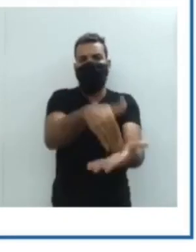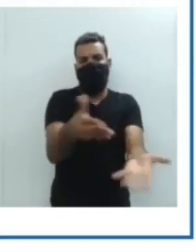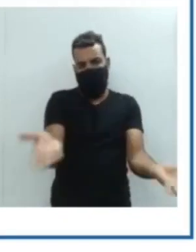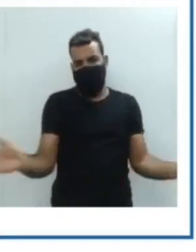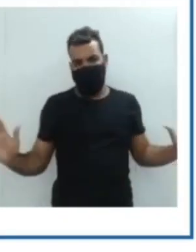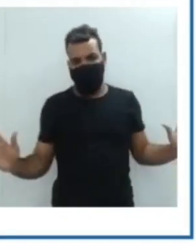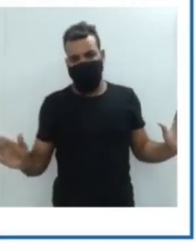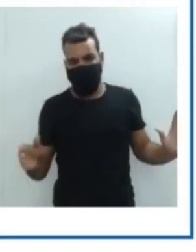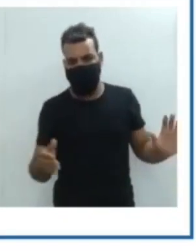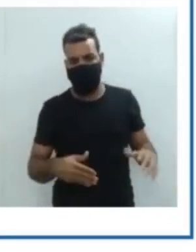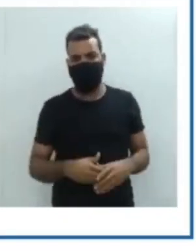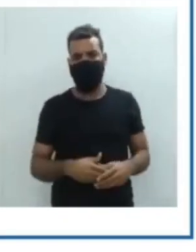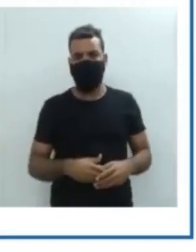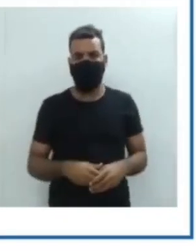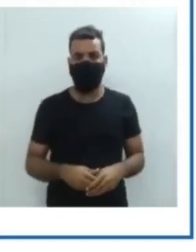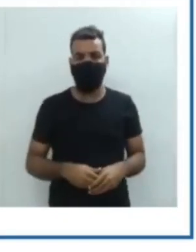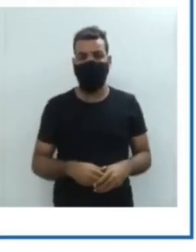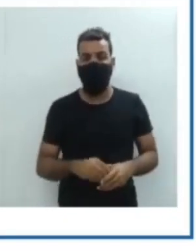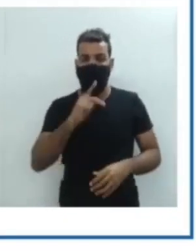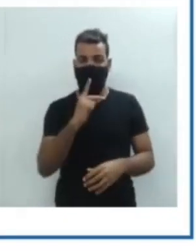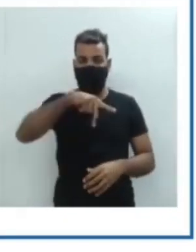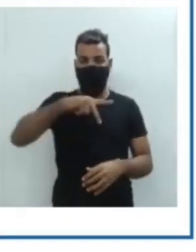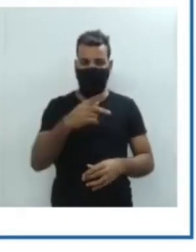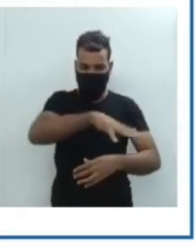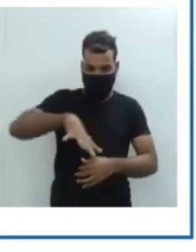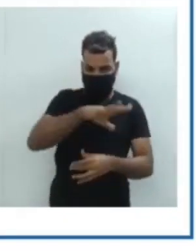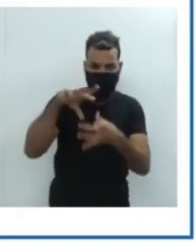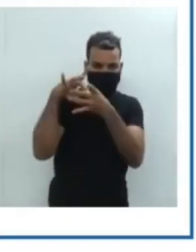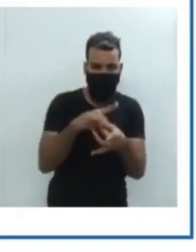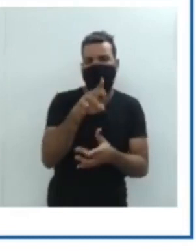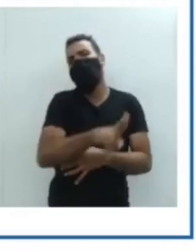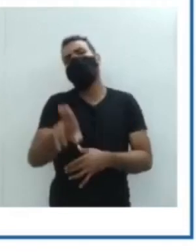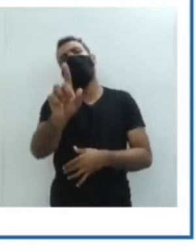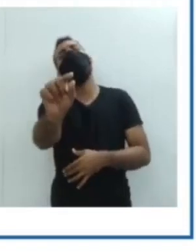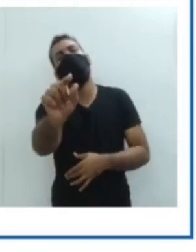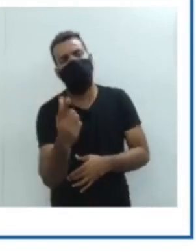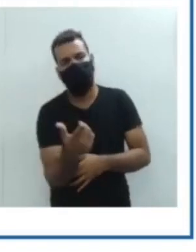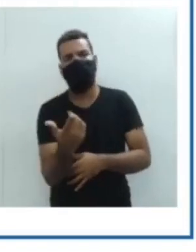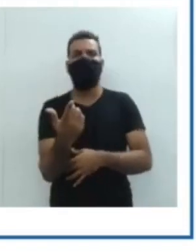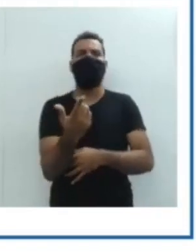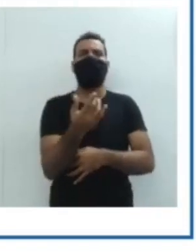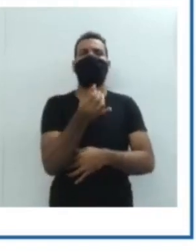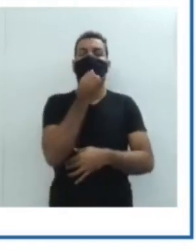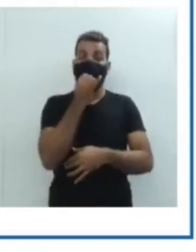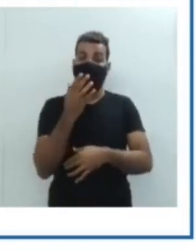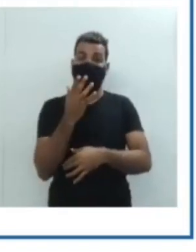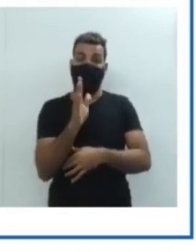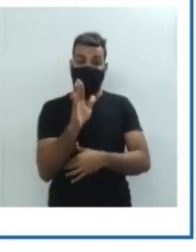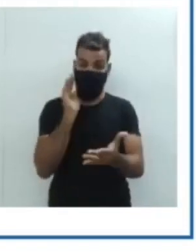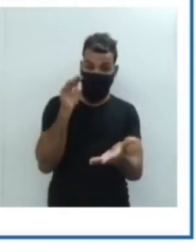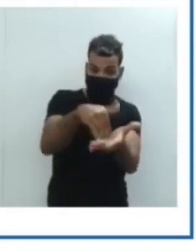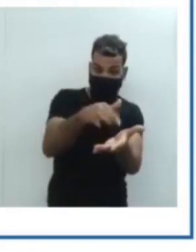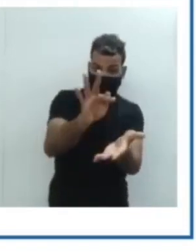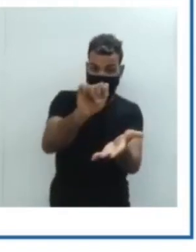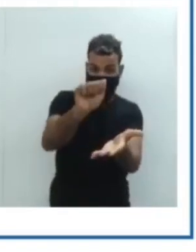ser dizer na linguagem PHP utiliza-se a utiliza Essa palavra-chave final